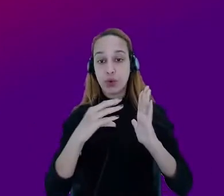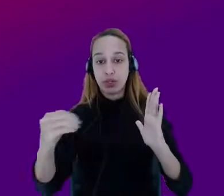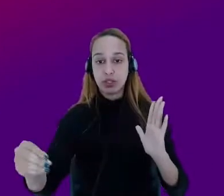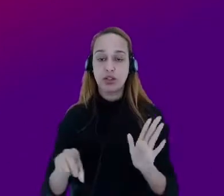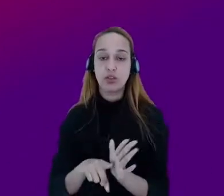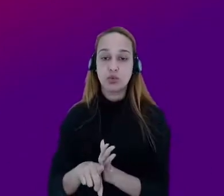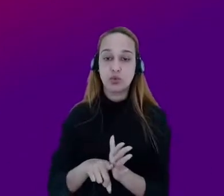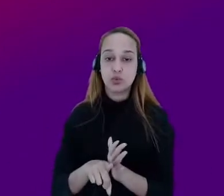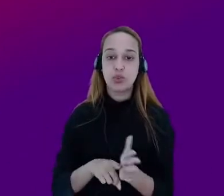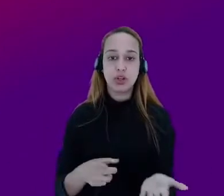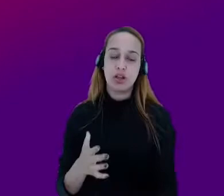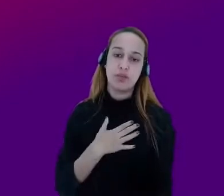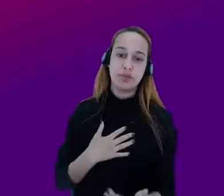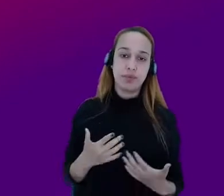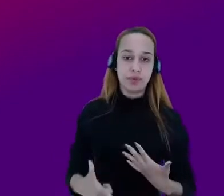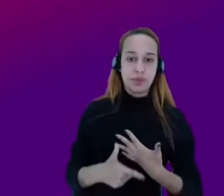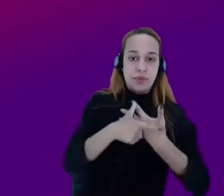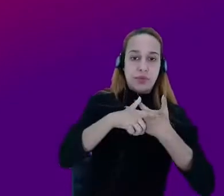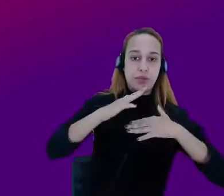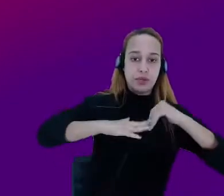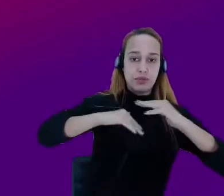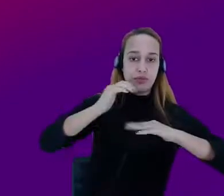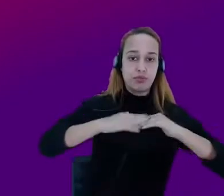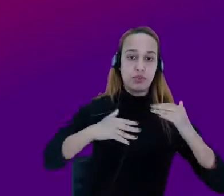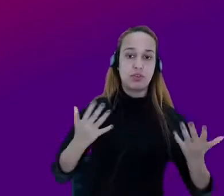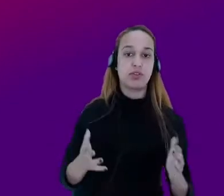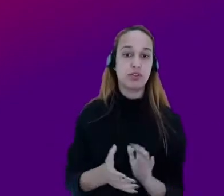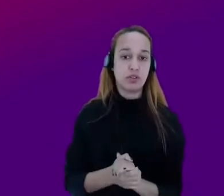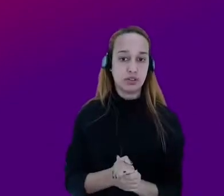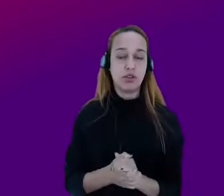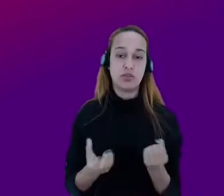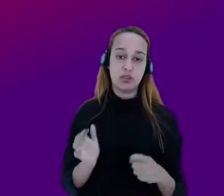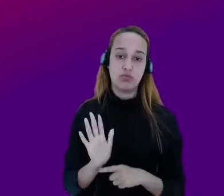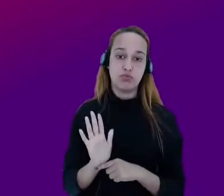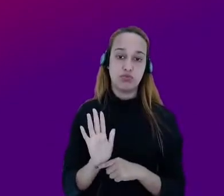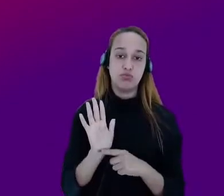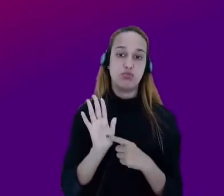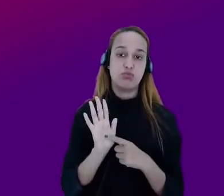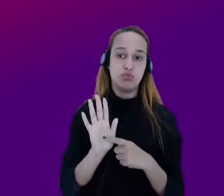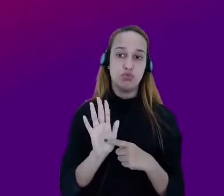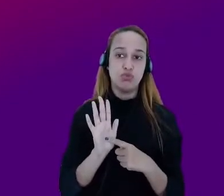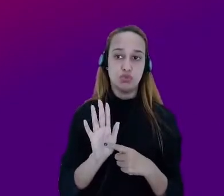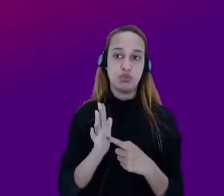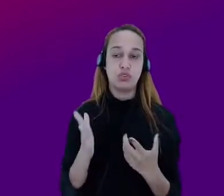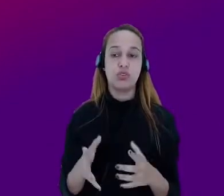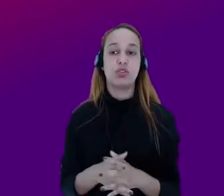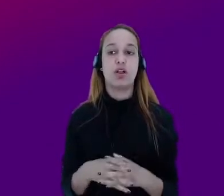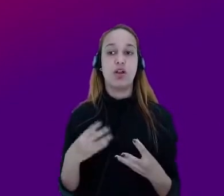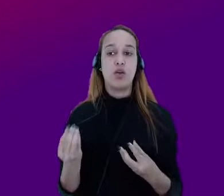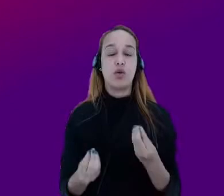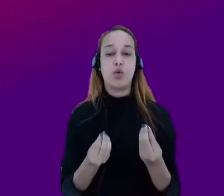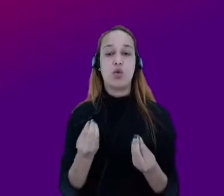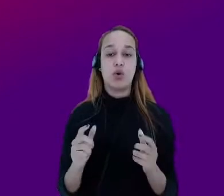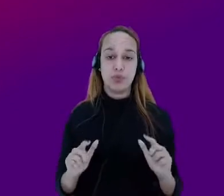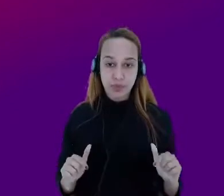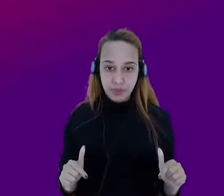papel do corretor é trazer a demanda qualificada, é conseguir fazer o empoderamento do cliente para a escolha,